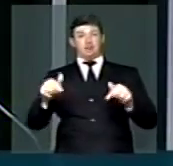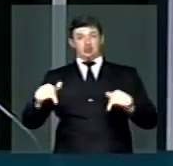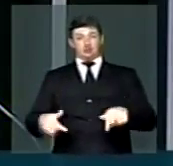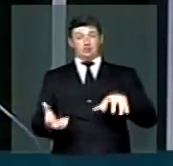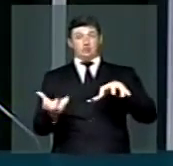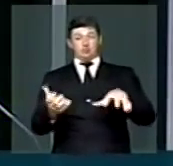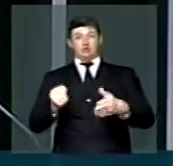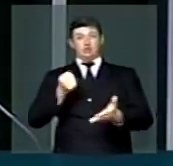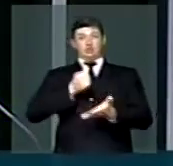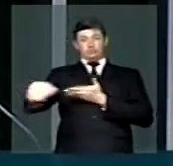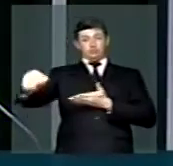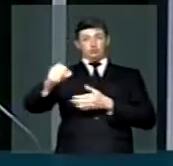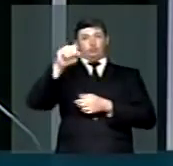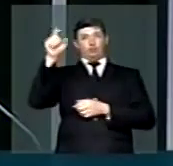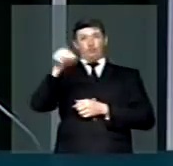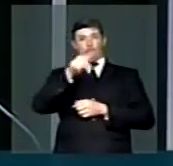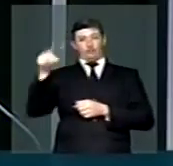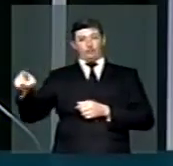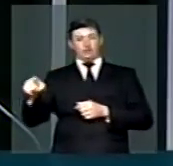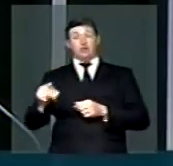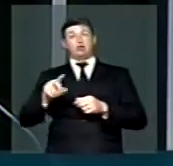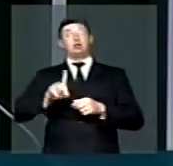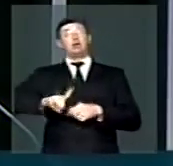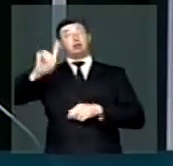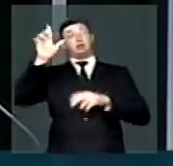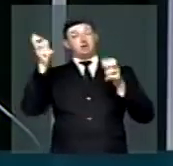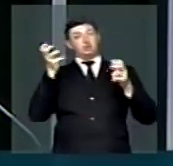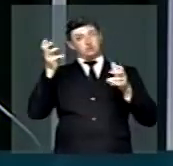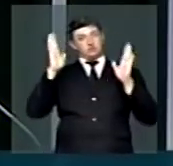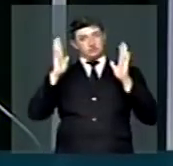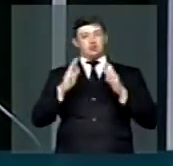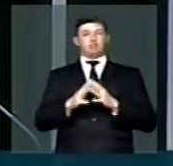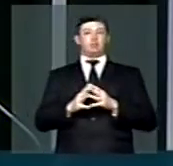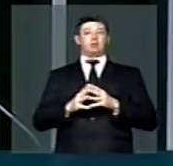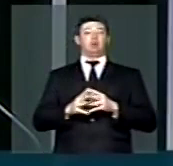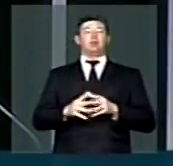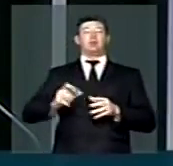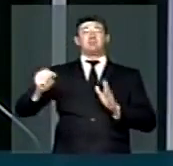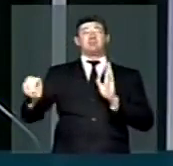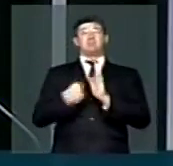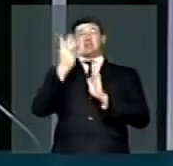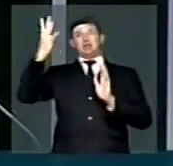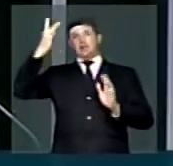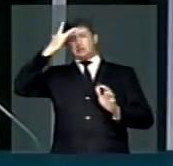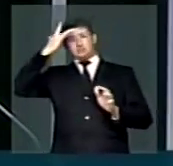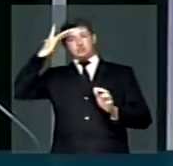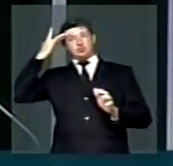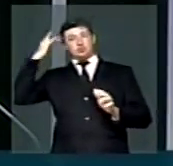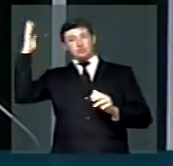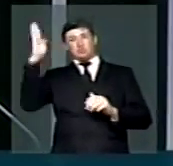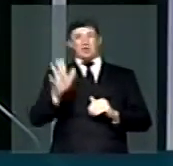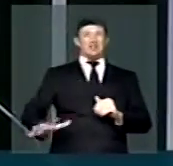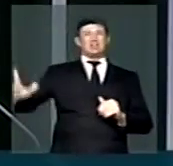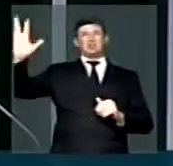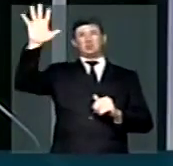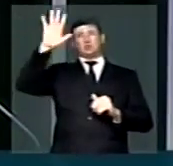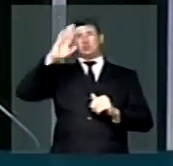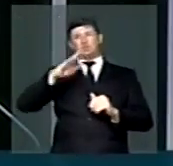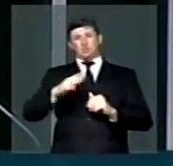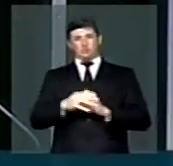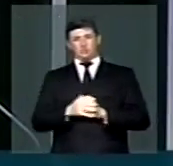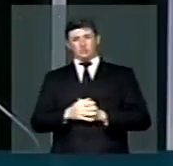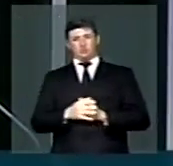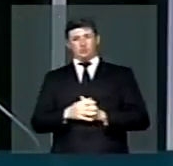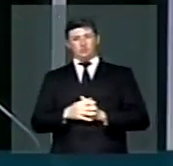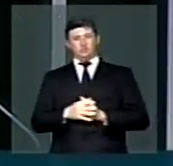derrubar o veto, se Deus quiser, milhares de motoristas ambulâncias espalhados pelo nosso querido